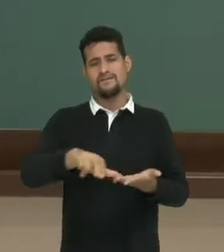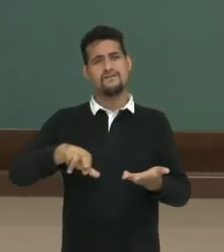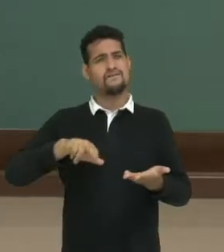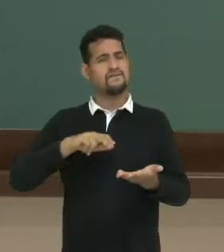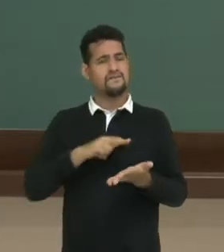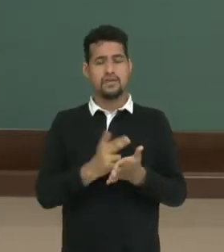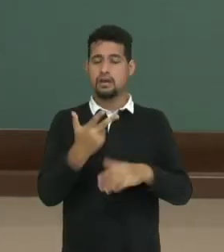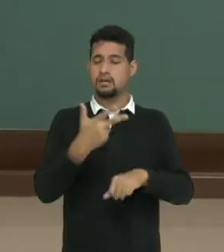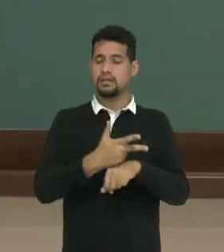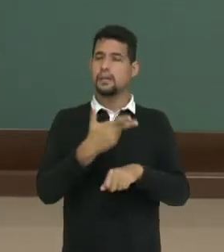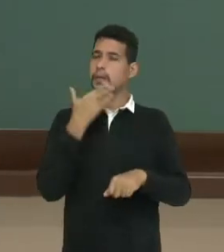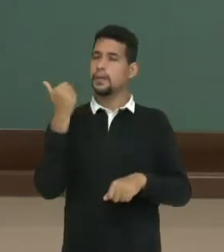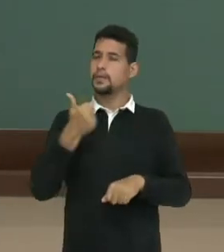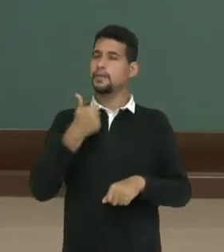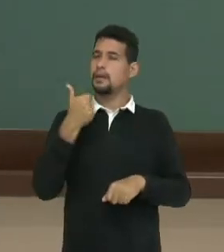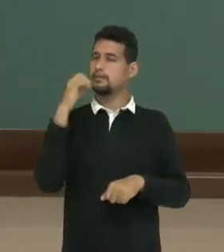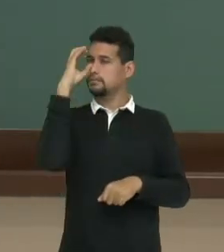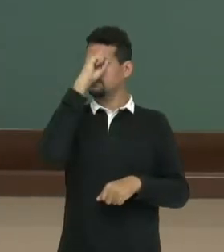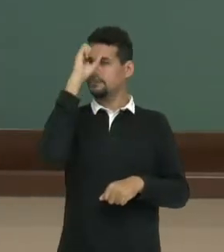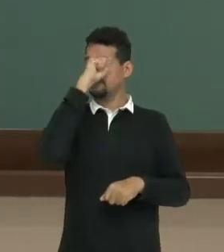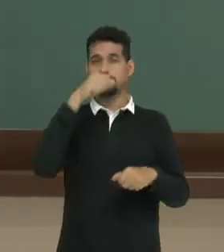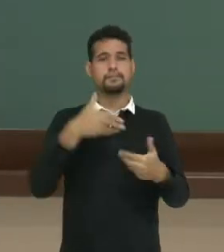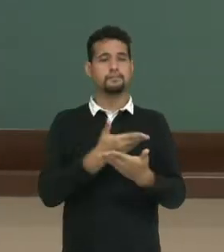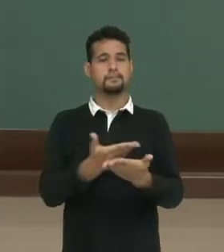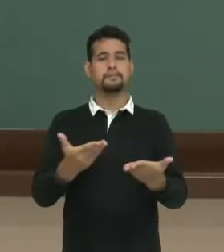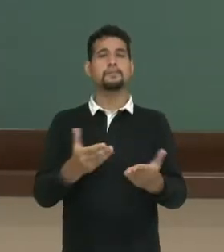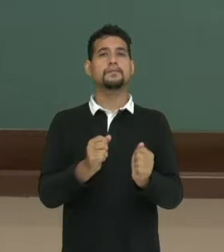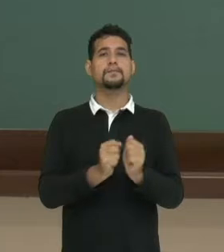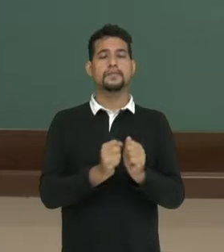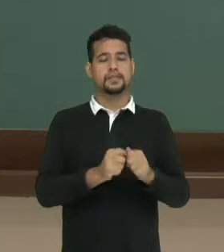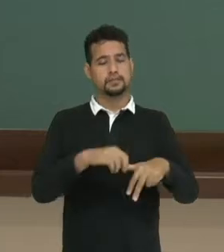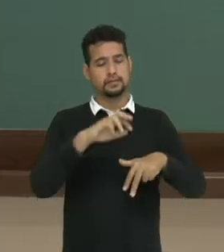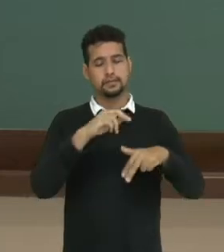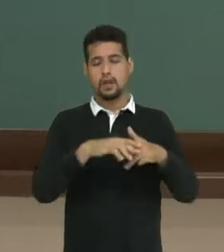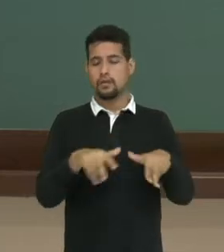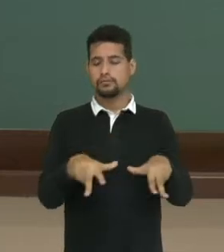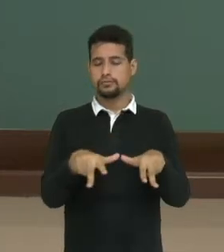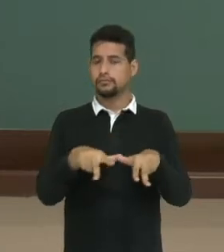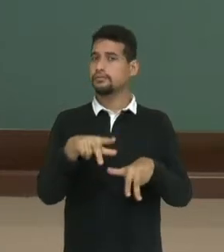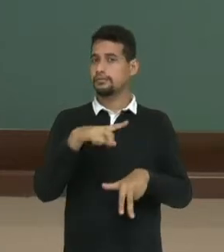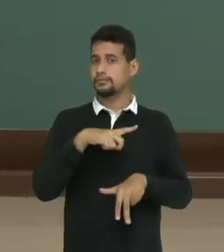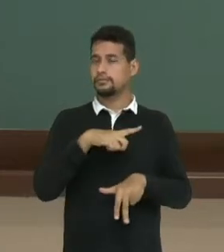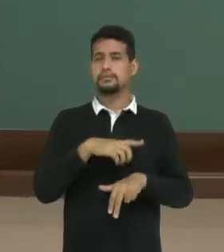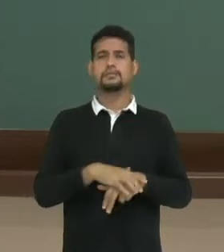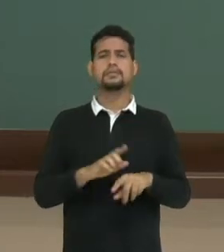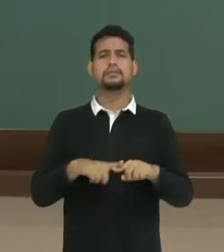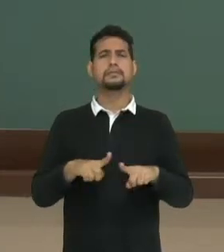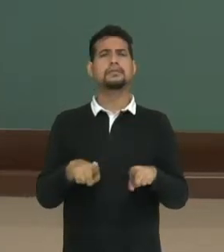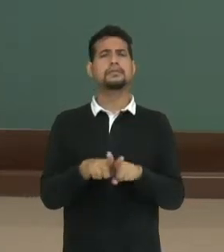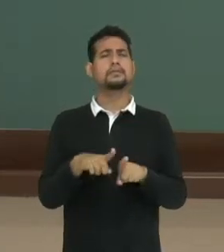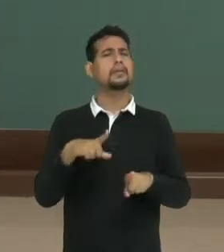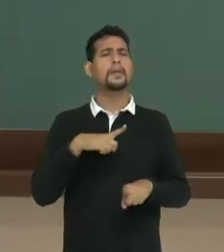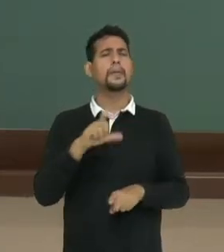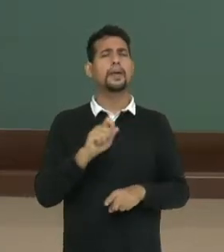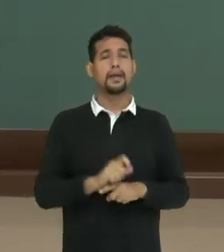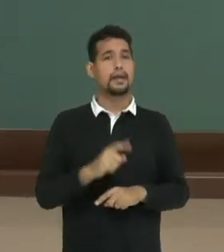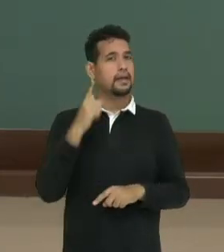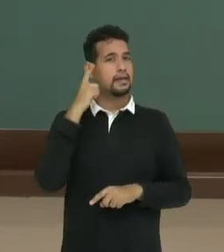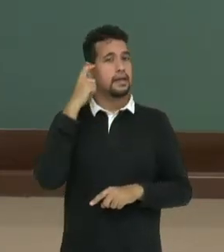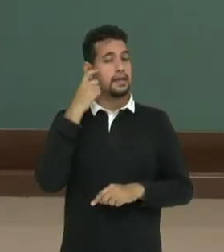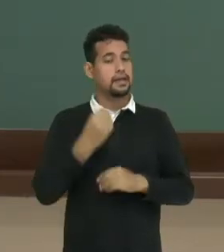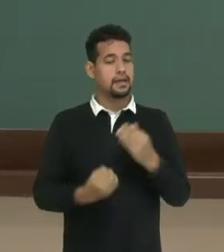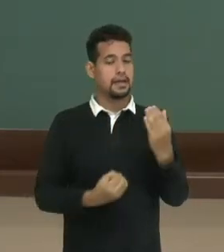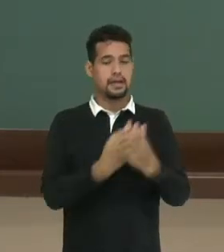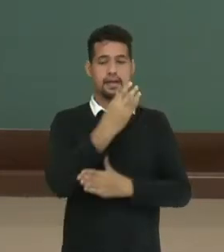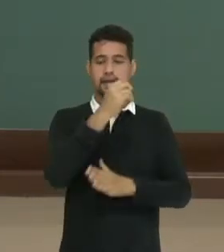contribuem para aprimorar o conhecimento de vocês com relação aos gêneros textuais. E também vocês têm a possibilidade de